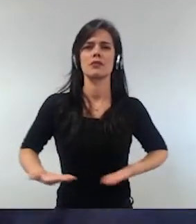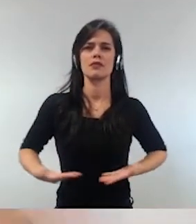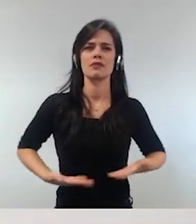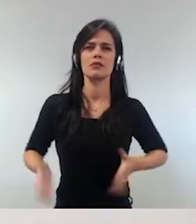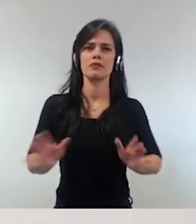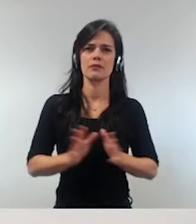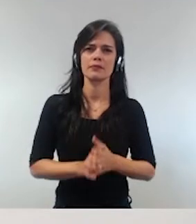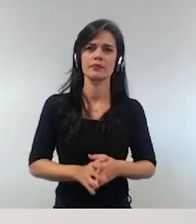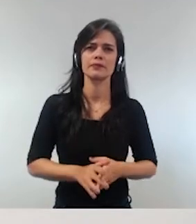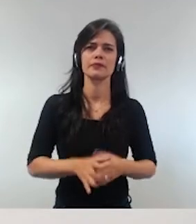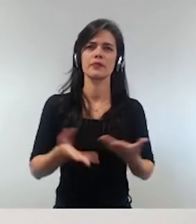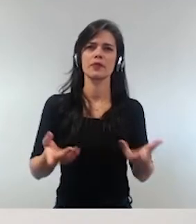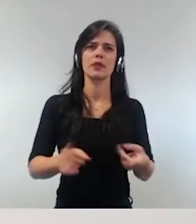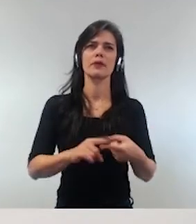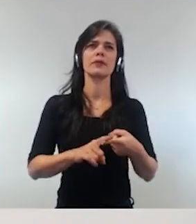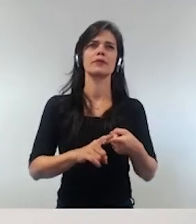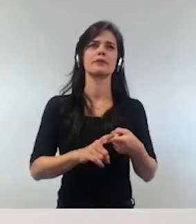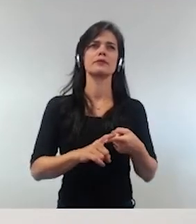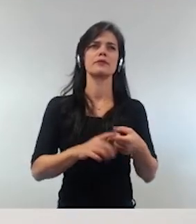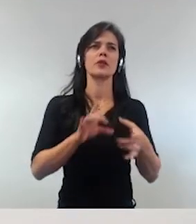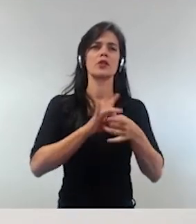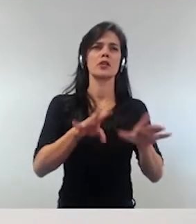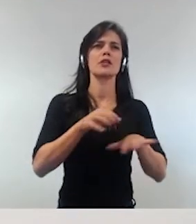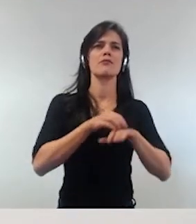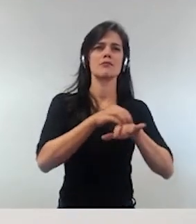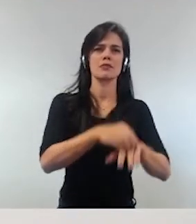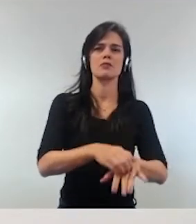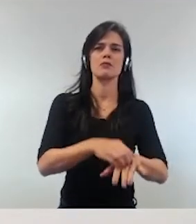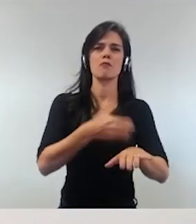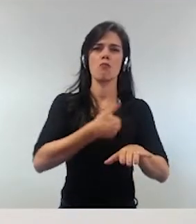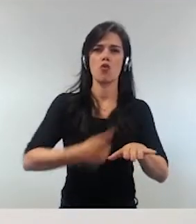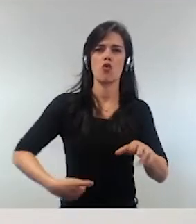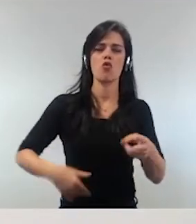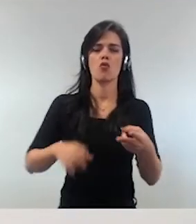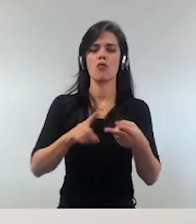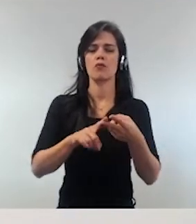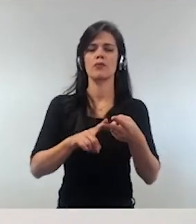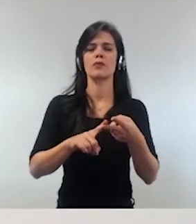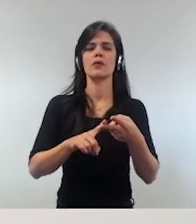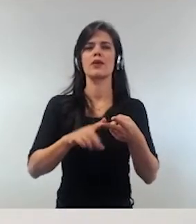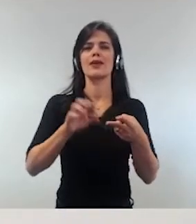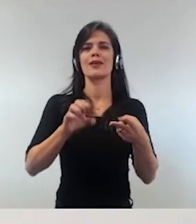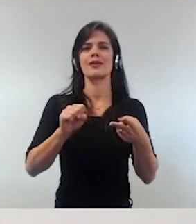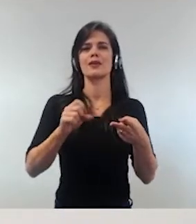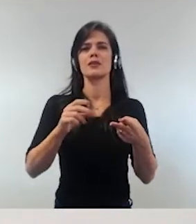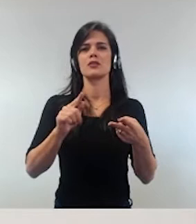as concessões de transporte público, entendeu? Saneamento.